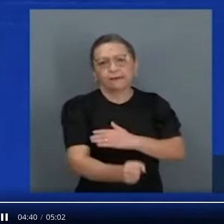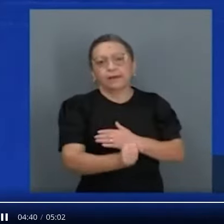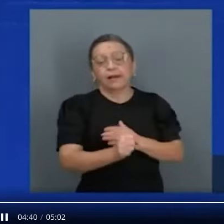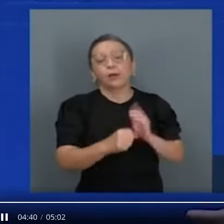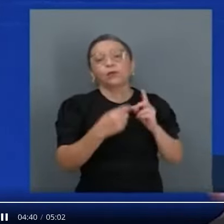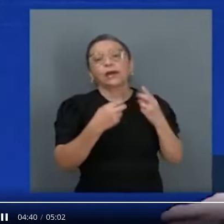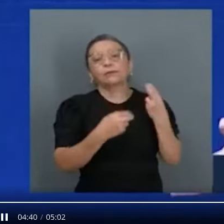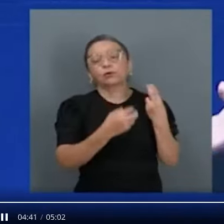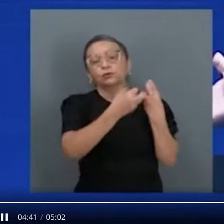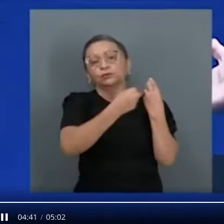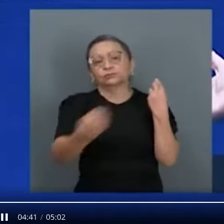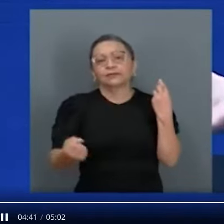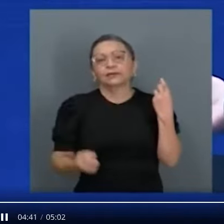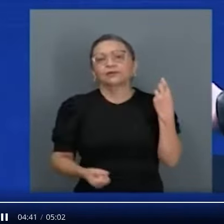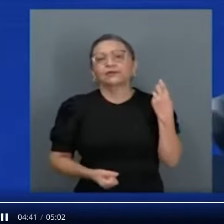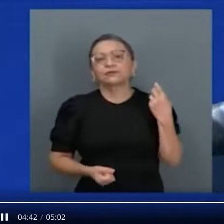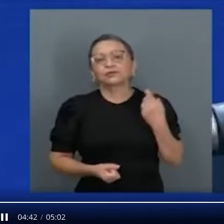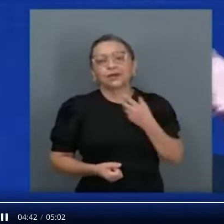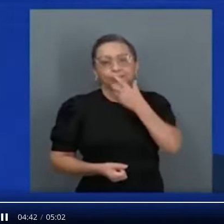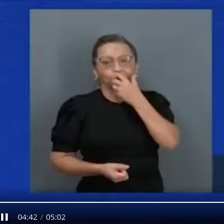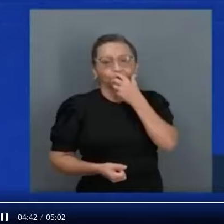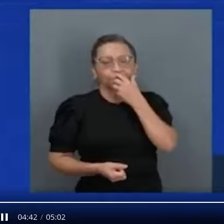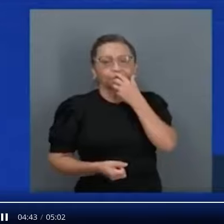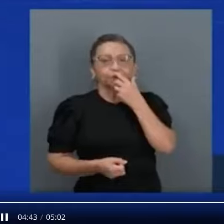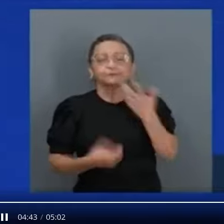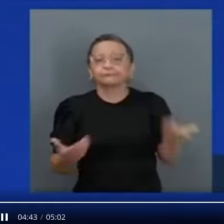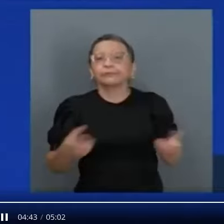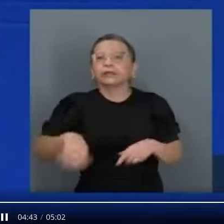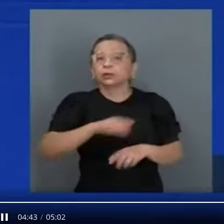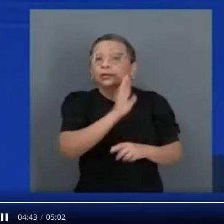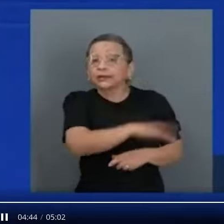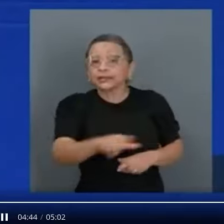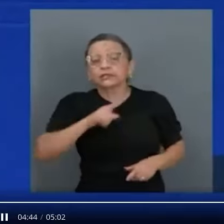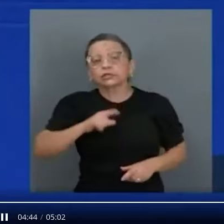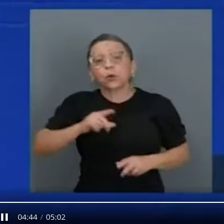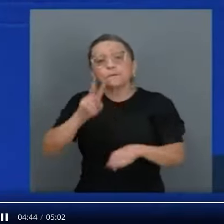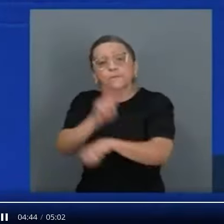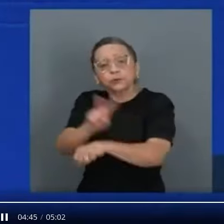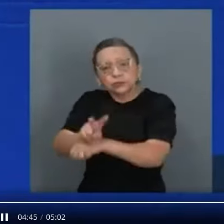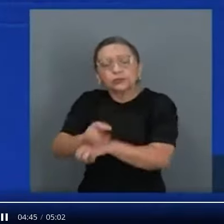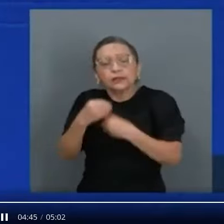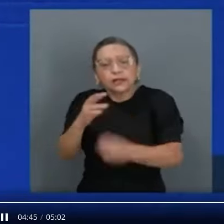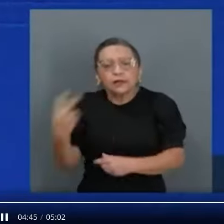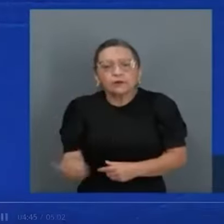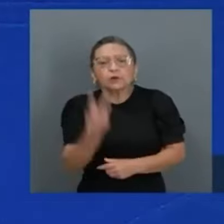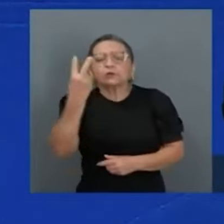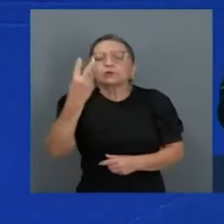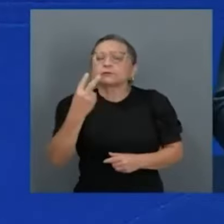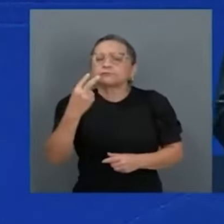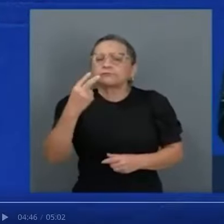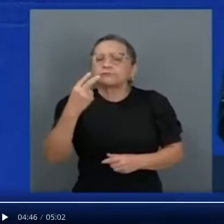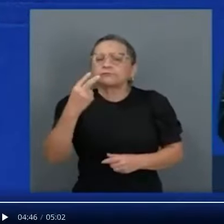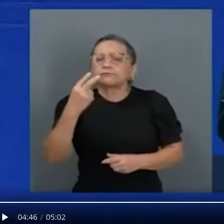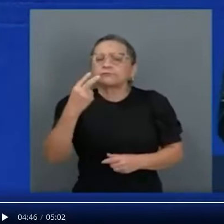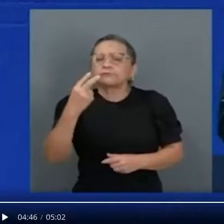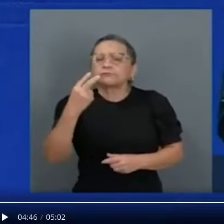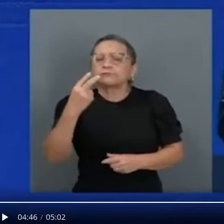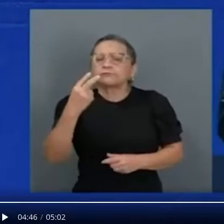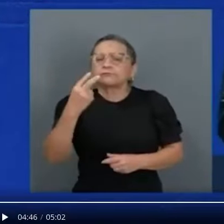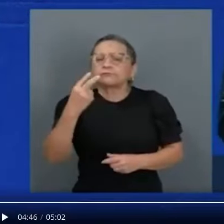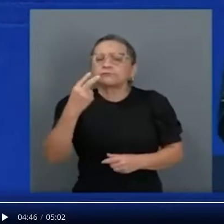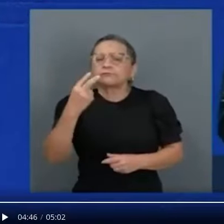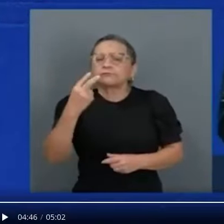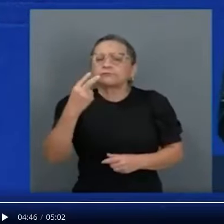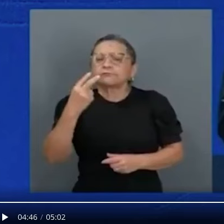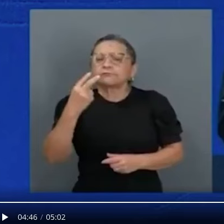E para que as vidas dos inocentes sejam protegidas e valorizadas acima de tudo. Isso, até eles nascer.